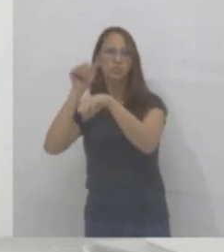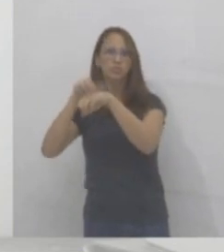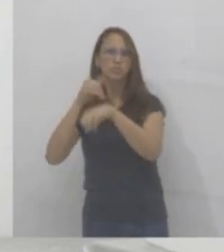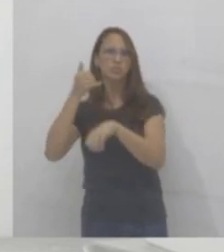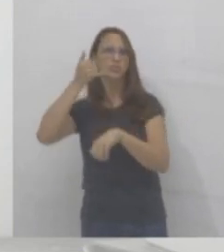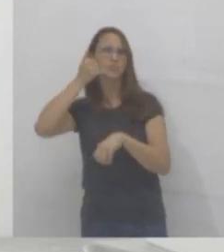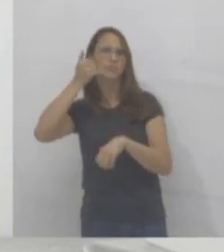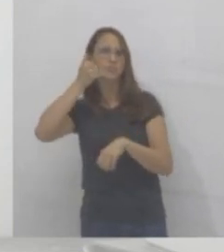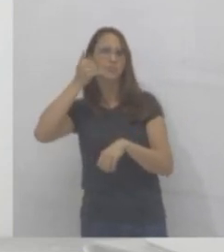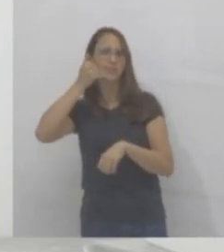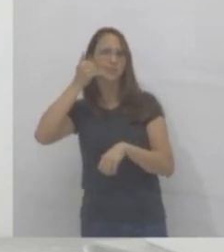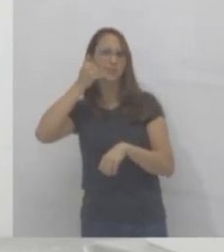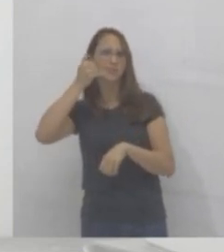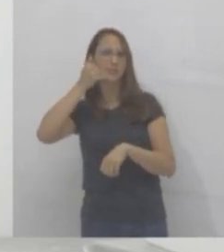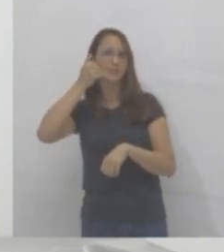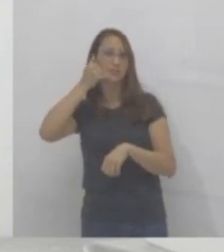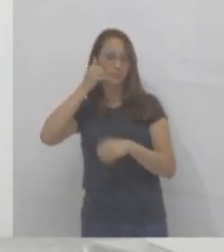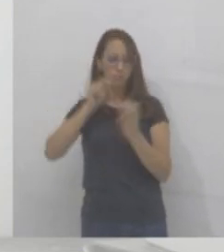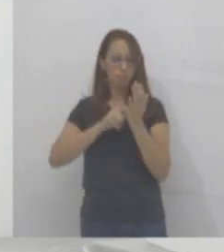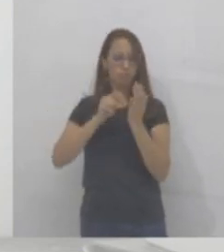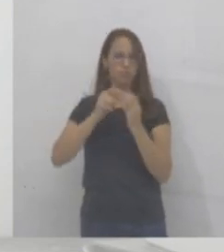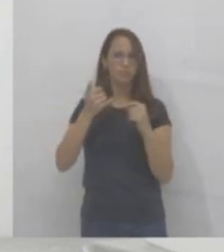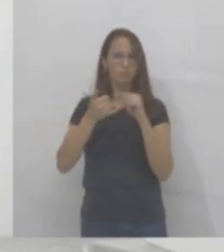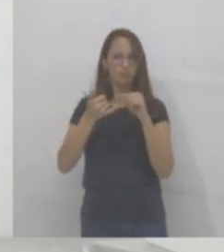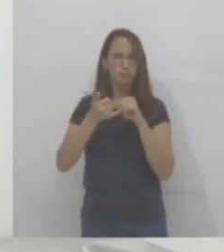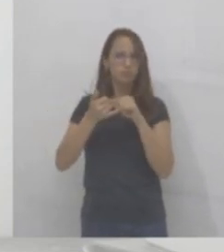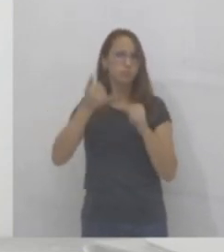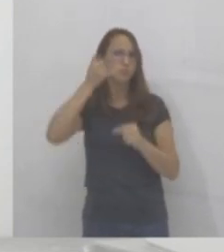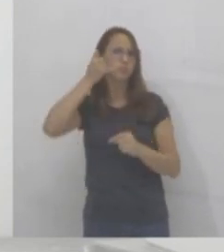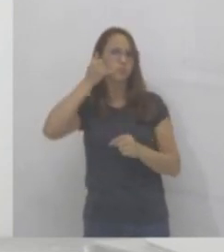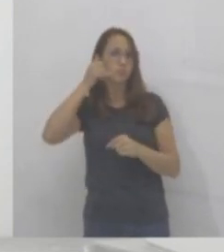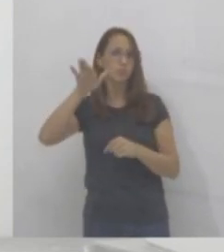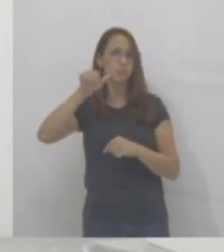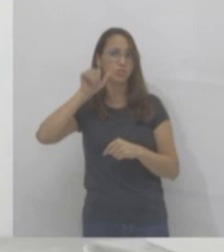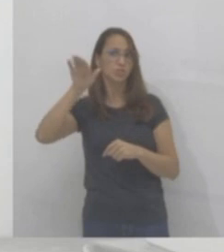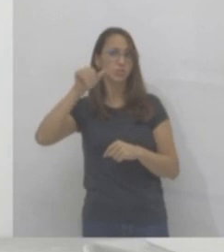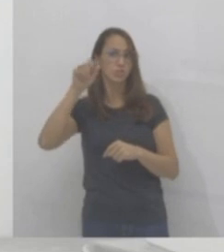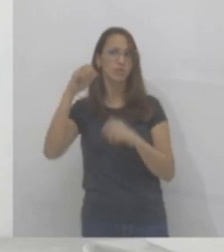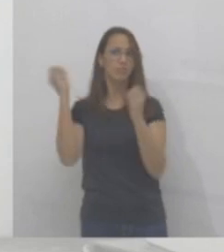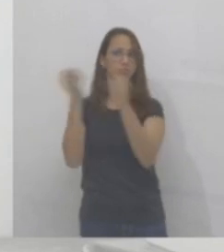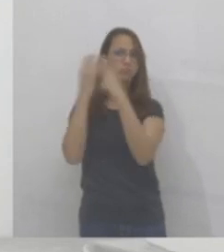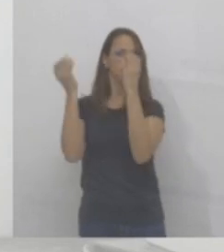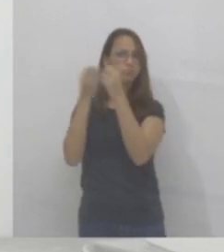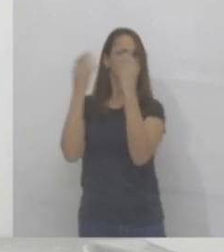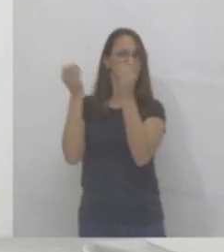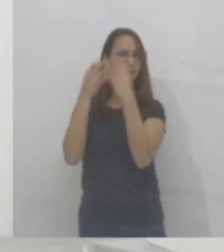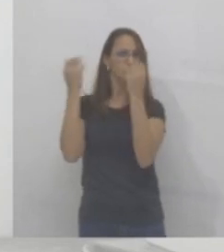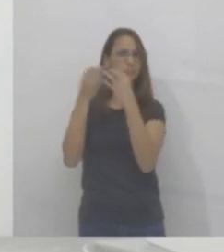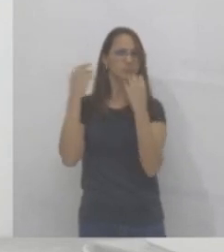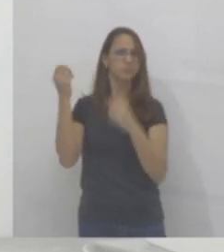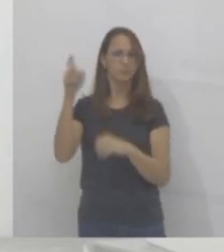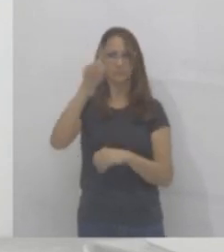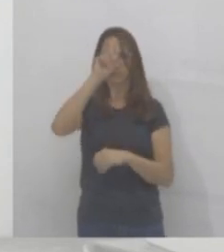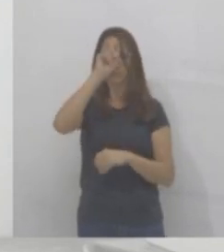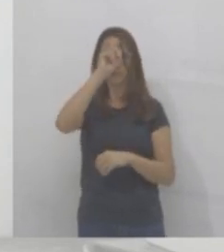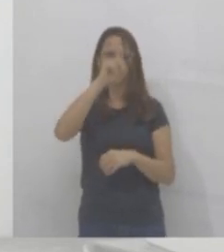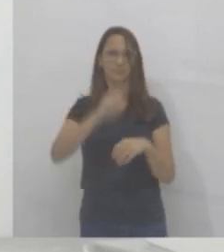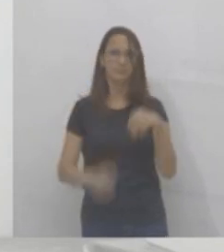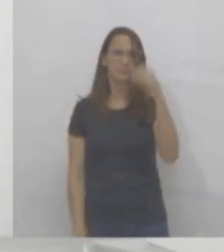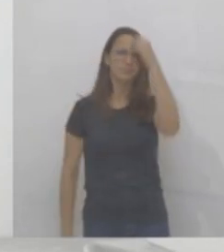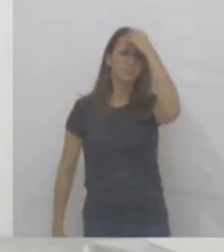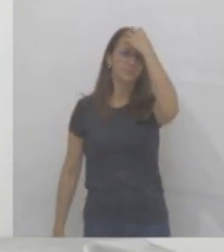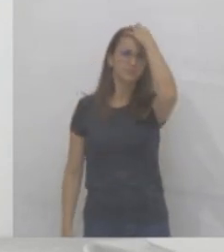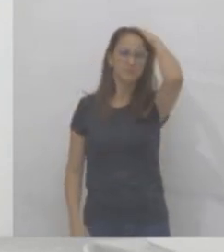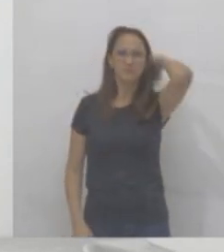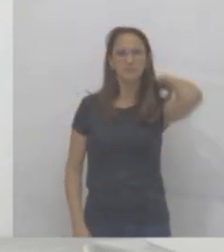faço logo? Puxa o celular e chama uma ambulância, tá? Uma questão até de responsabilidade, tá ok? Então, só que